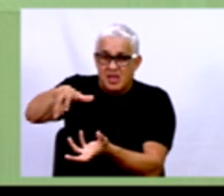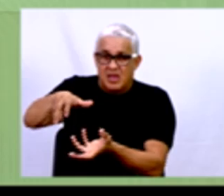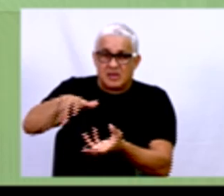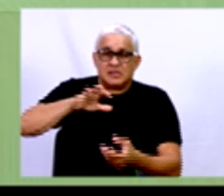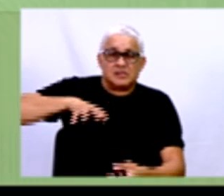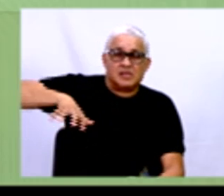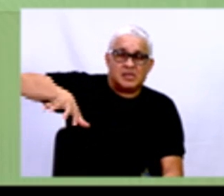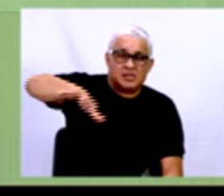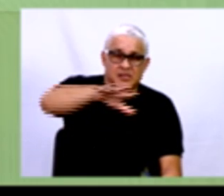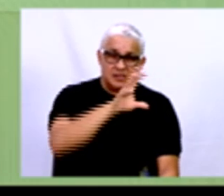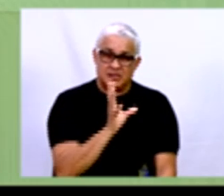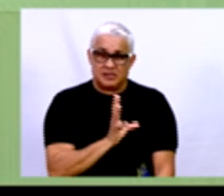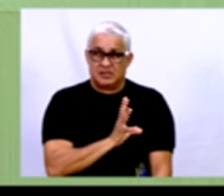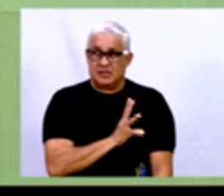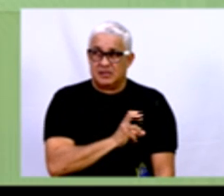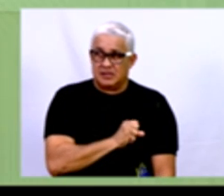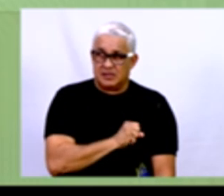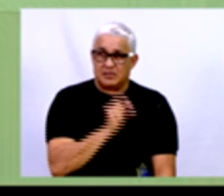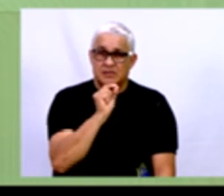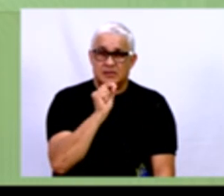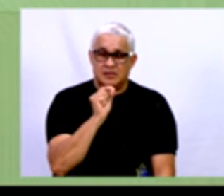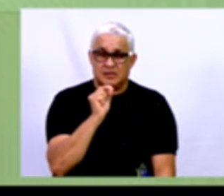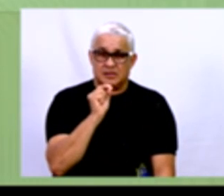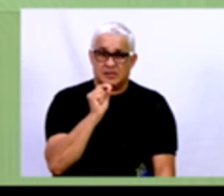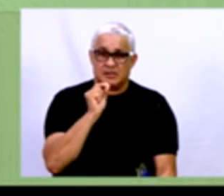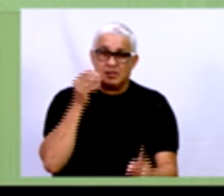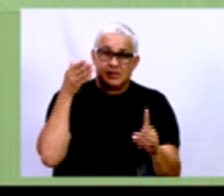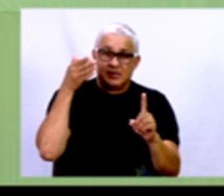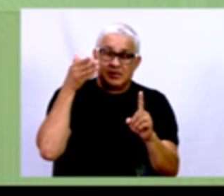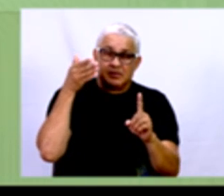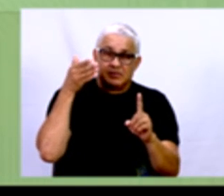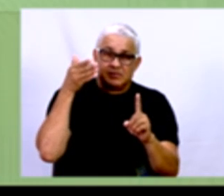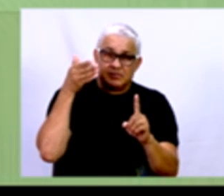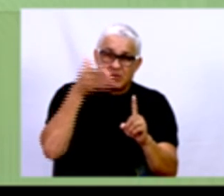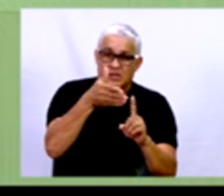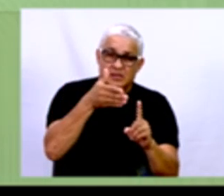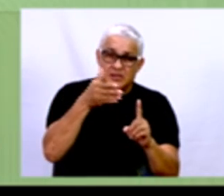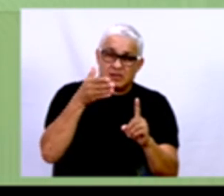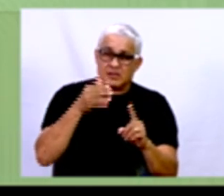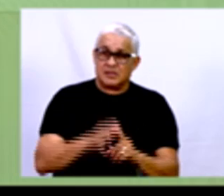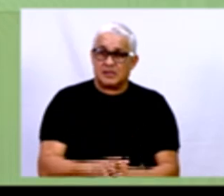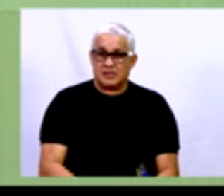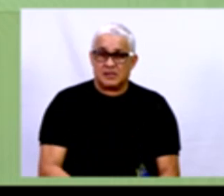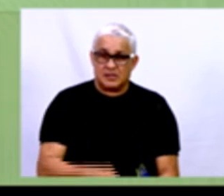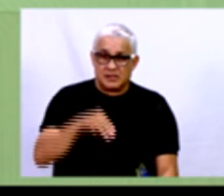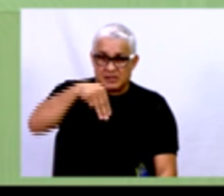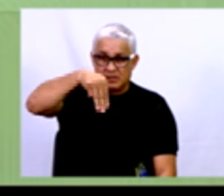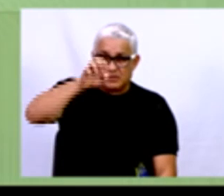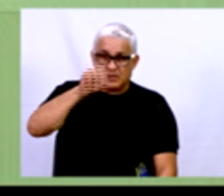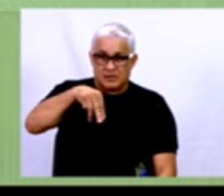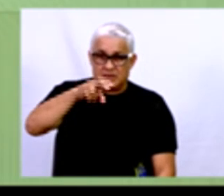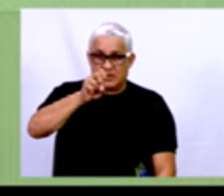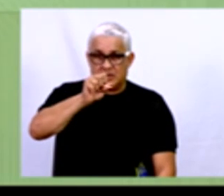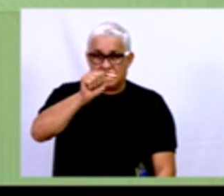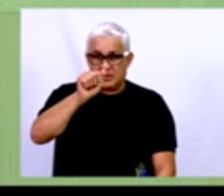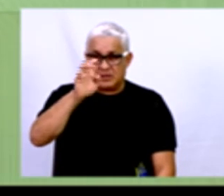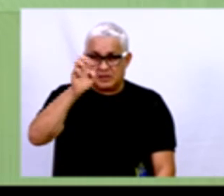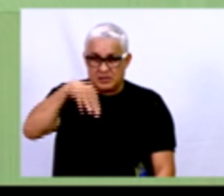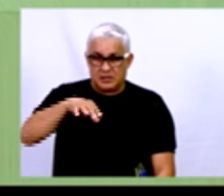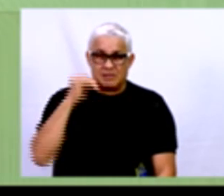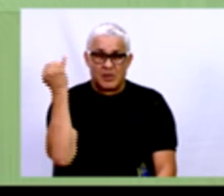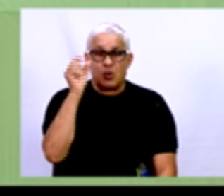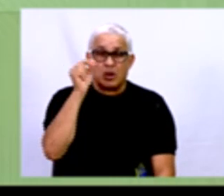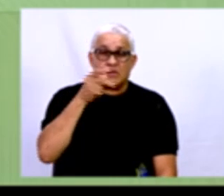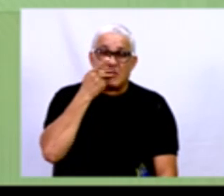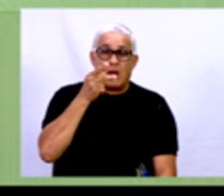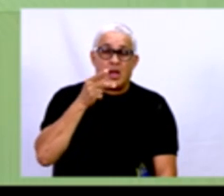geral, né? E o que está sendo priorizado aqui? A mensagem. Então, aqui o mais importante é falar do amor, mas não é falar